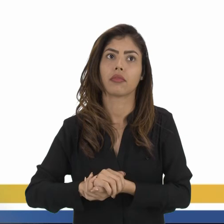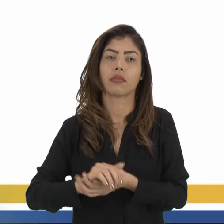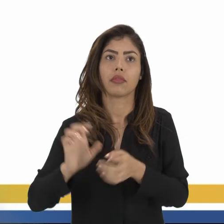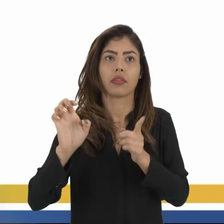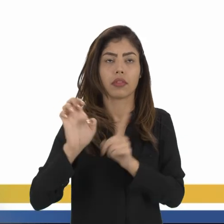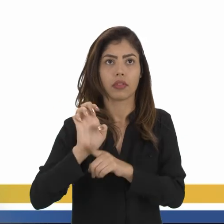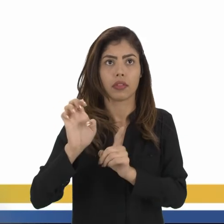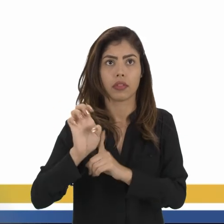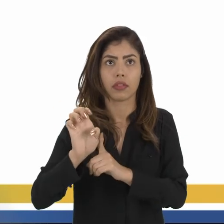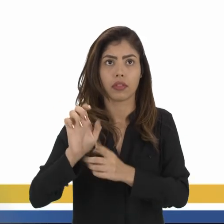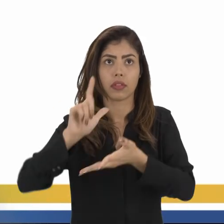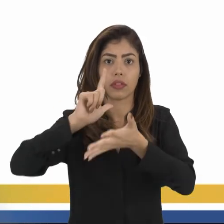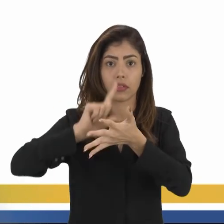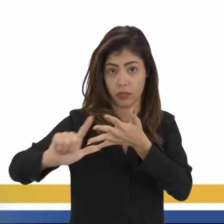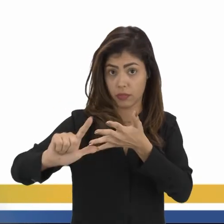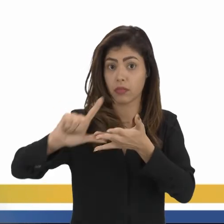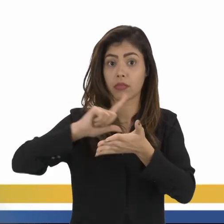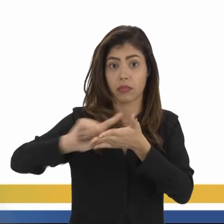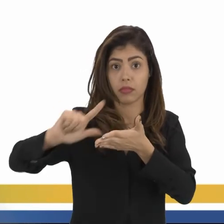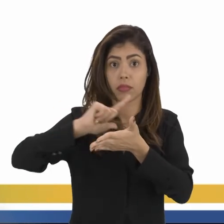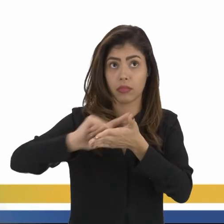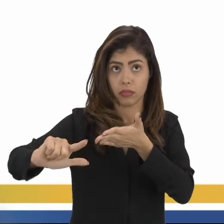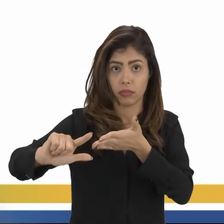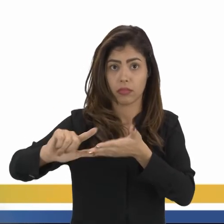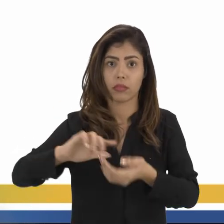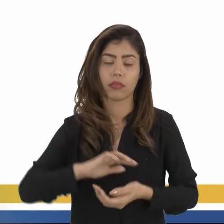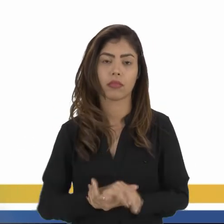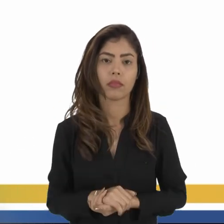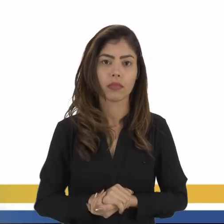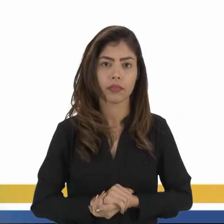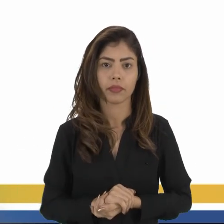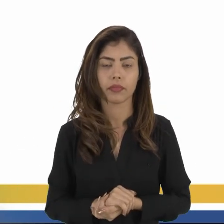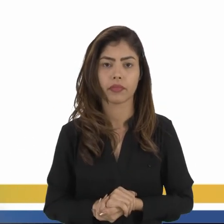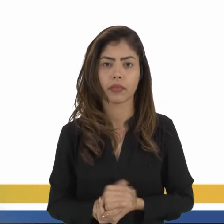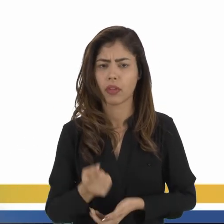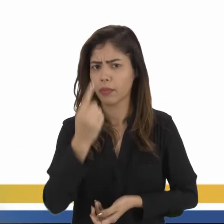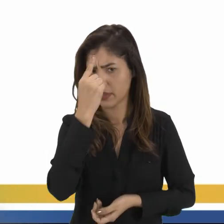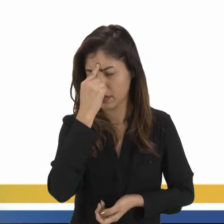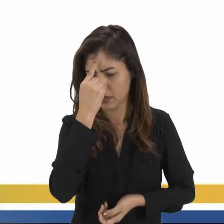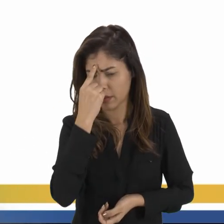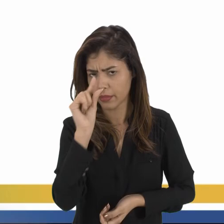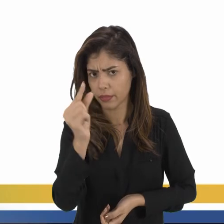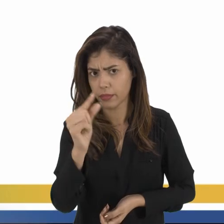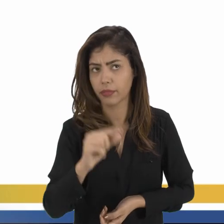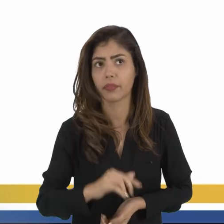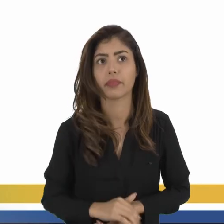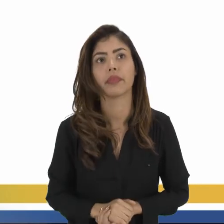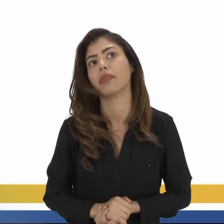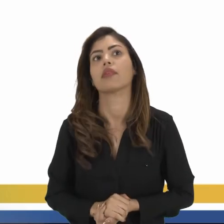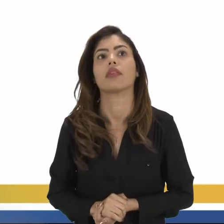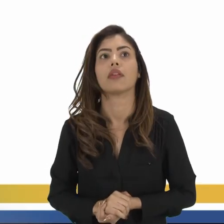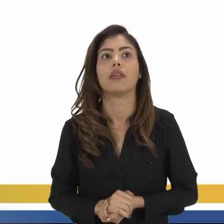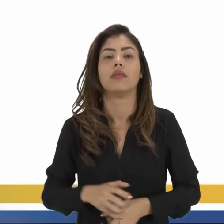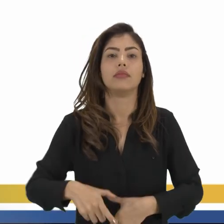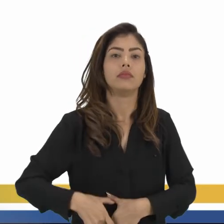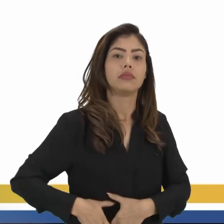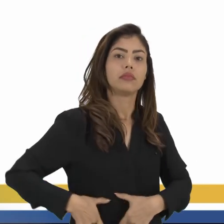esquelético. Letra C, dos tipos liso, liso e liso. Vamos pensar um pouquinho.